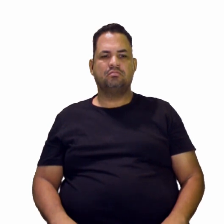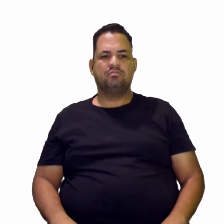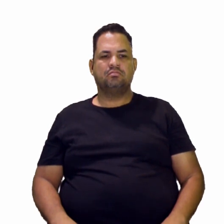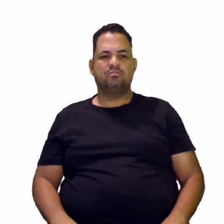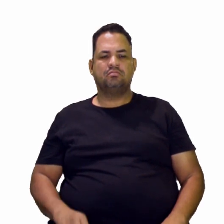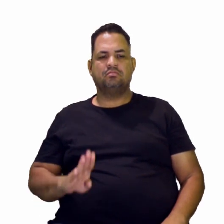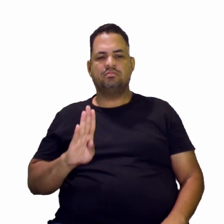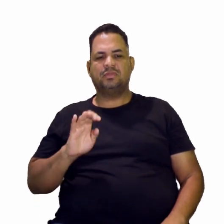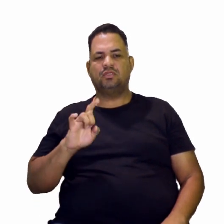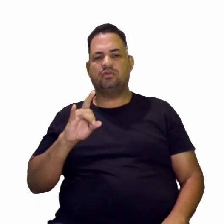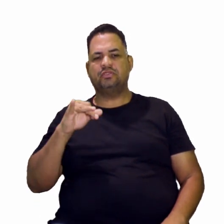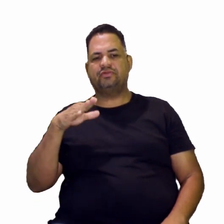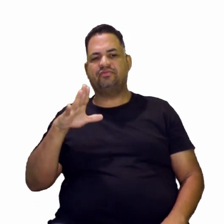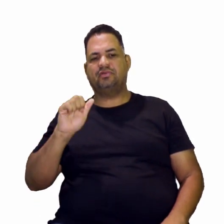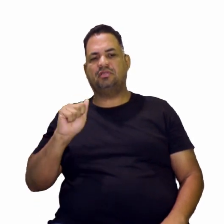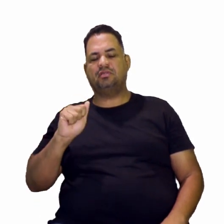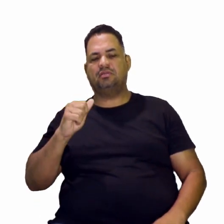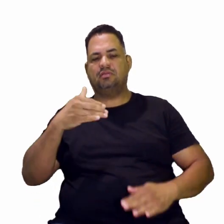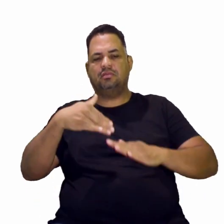Biosfera,